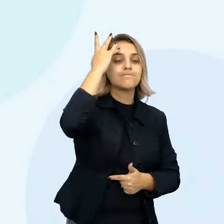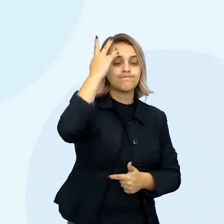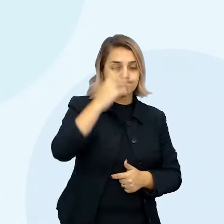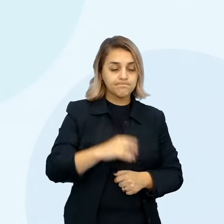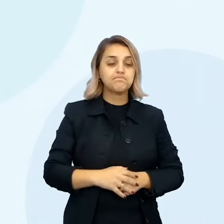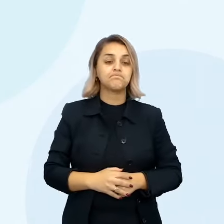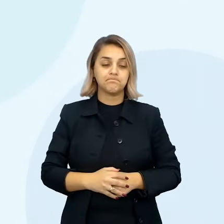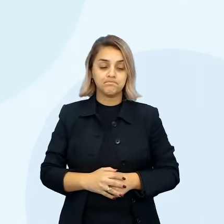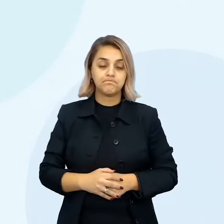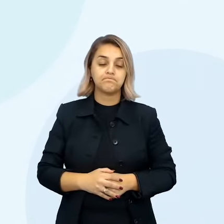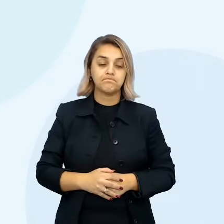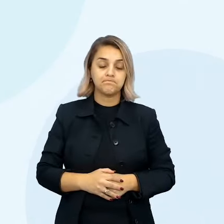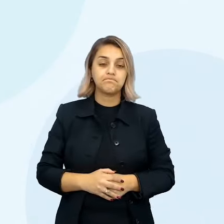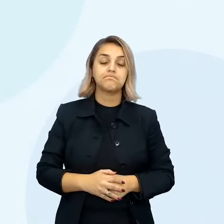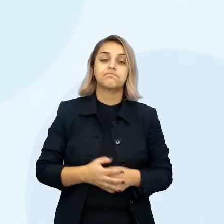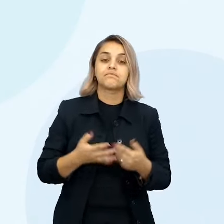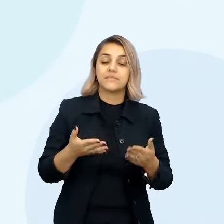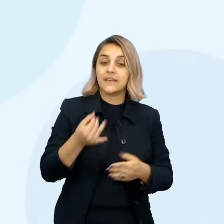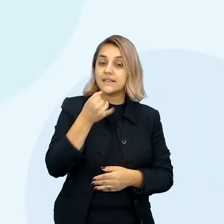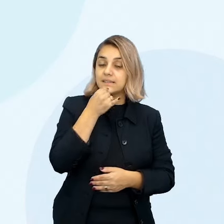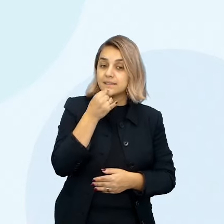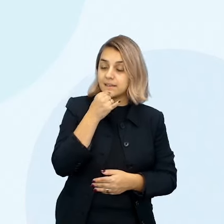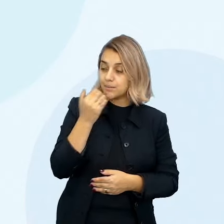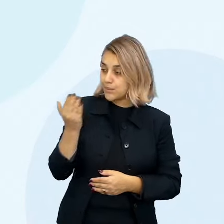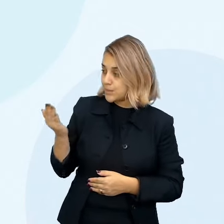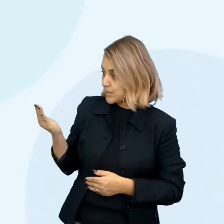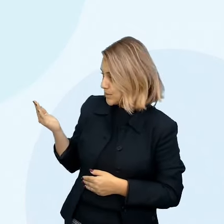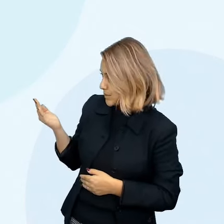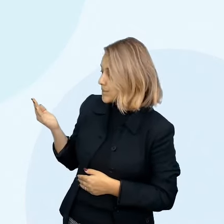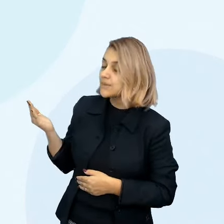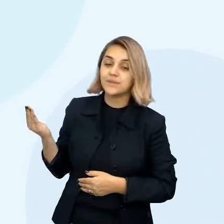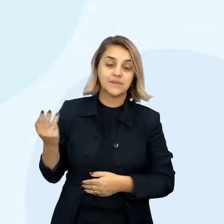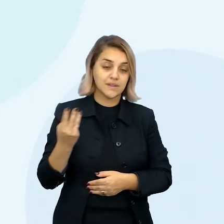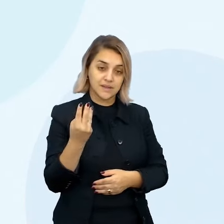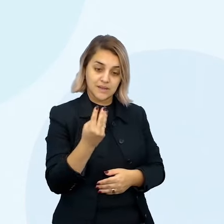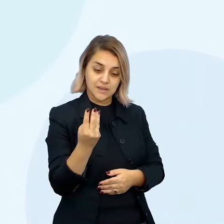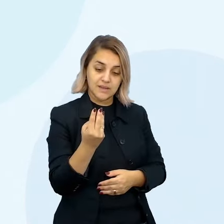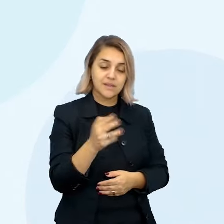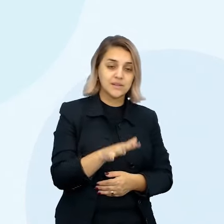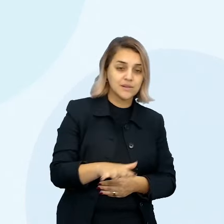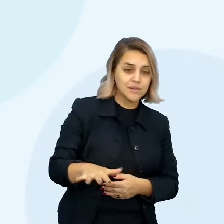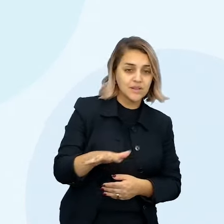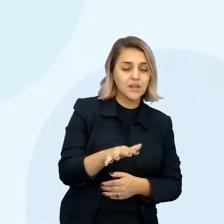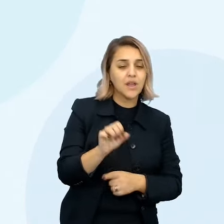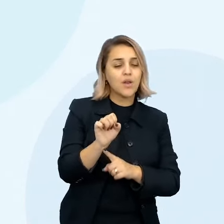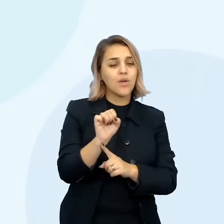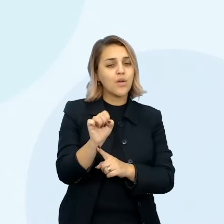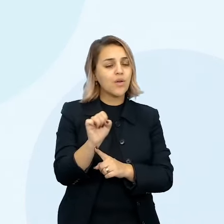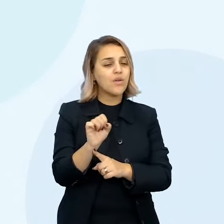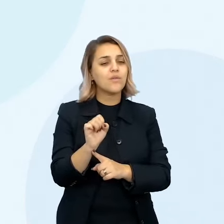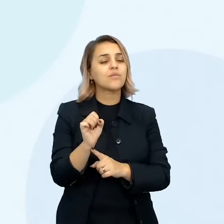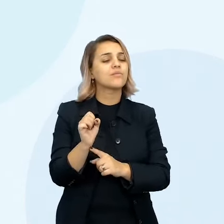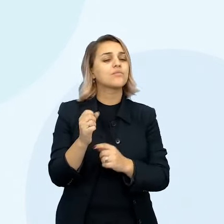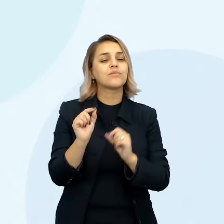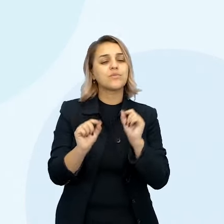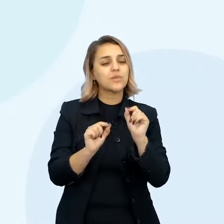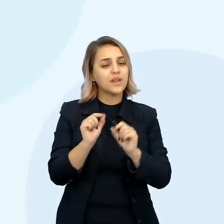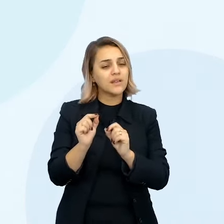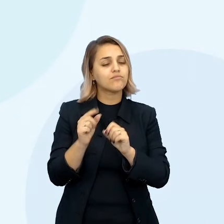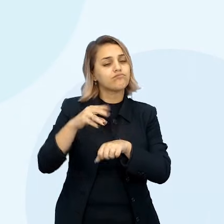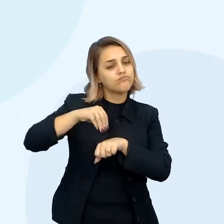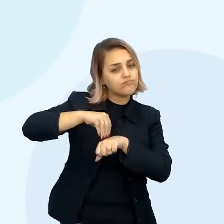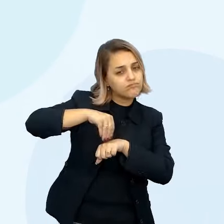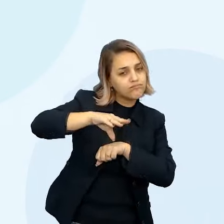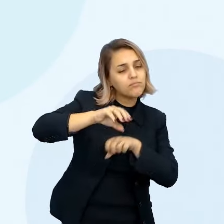tá? Aqui como exemplo de terceiro setor, tá nessa introdução aí para vocês, mas já falando aqui, a gente pode